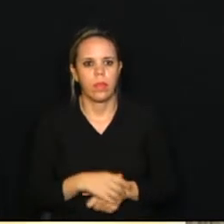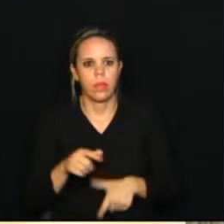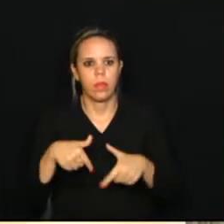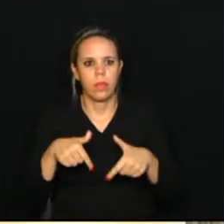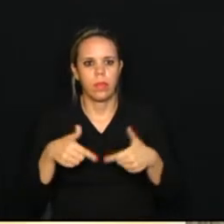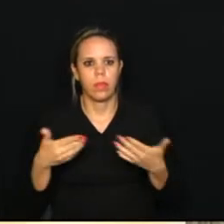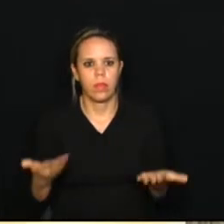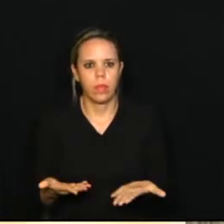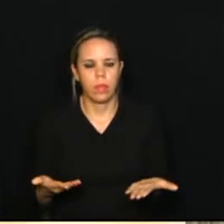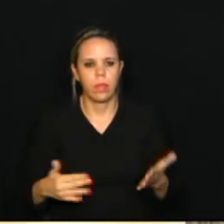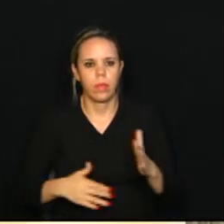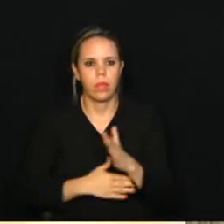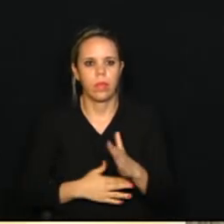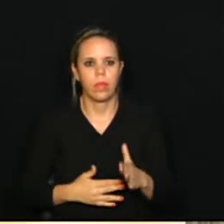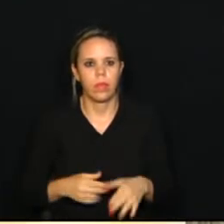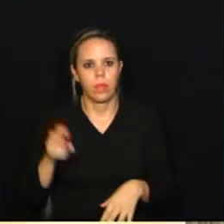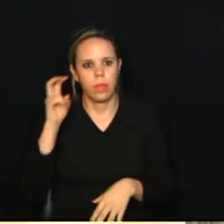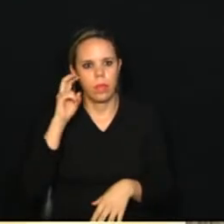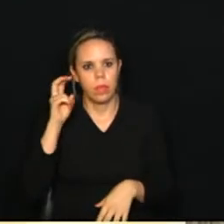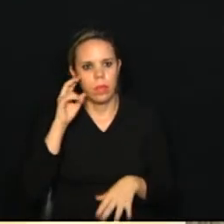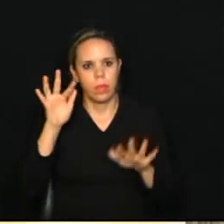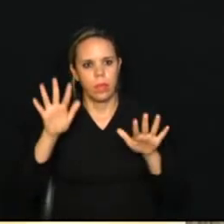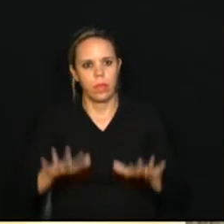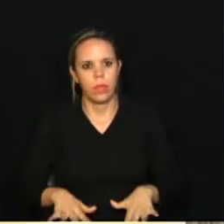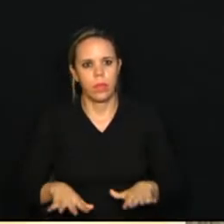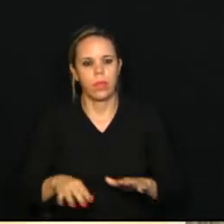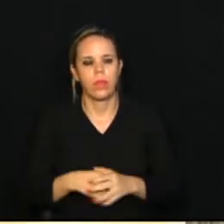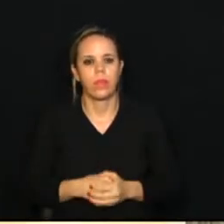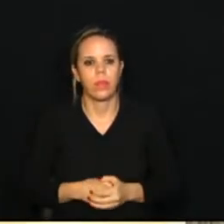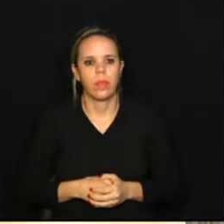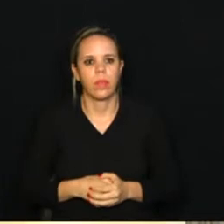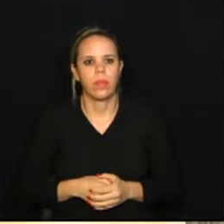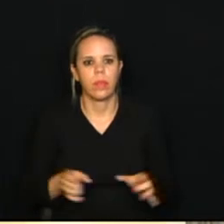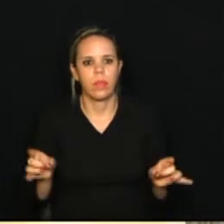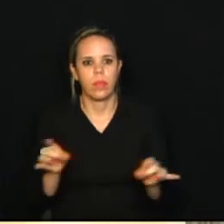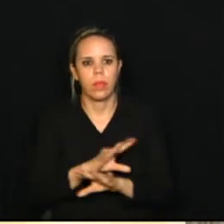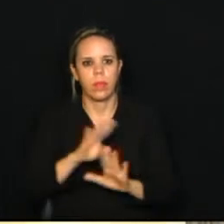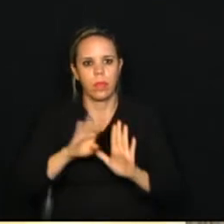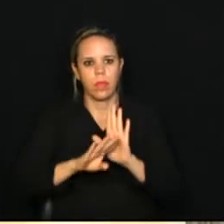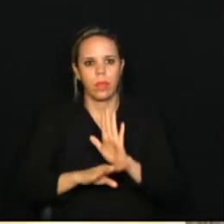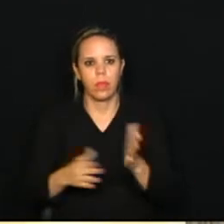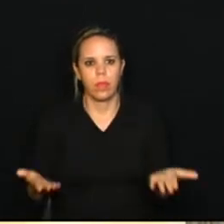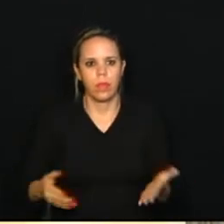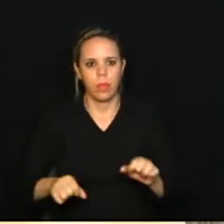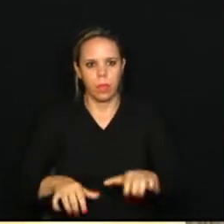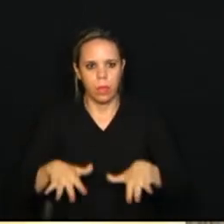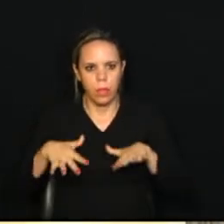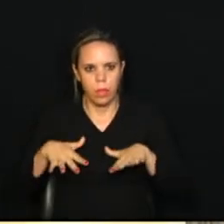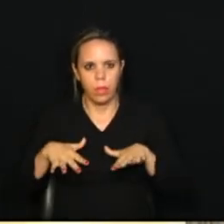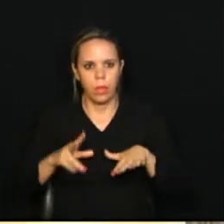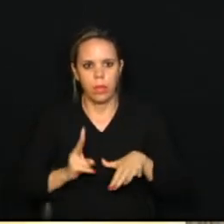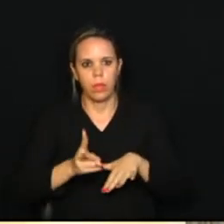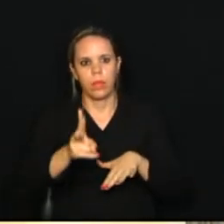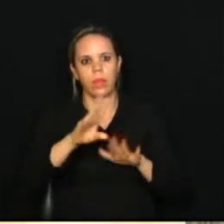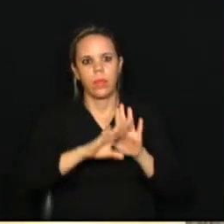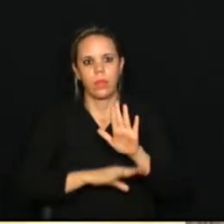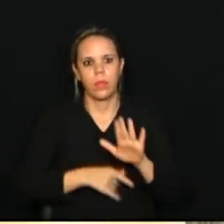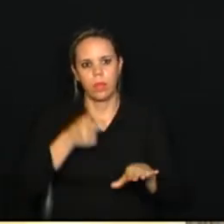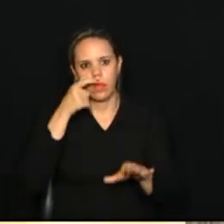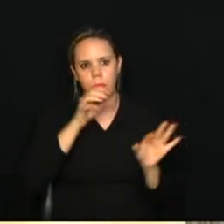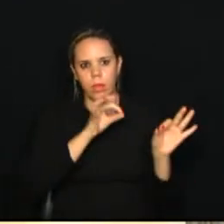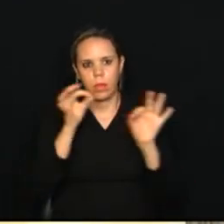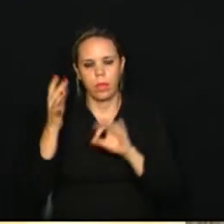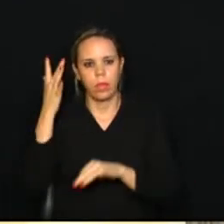atividade legislativa desta quinta-feira fica por aqui. Estamos encerrando a nossa programação aqui do plenário, mas fique com a nossa programação